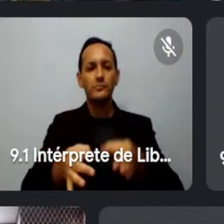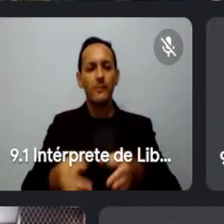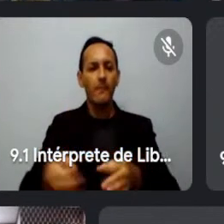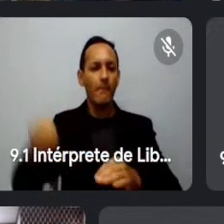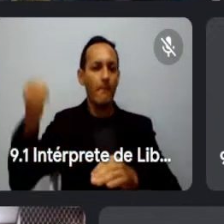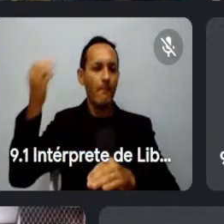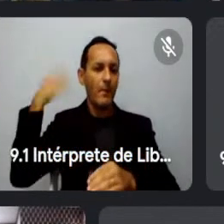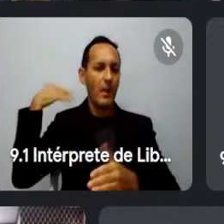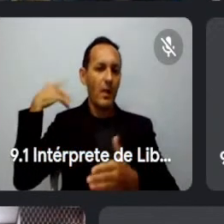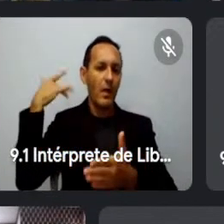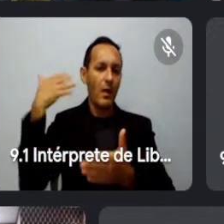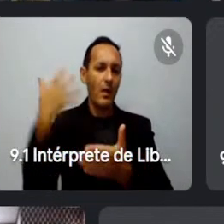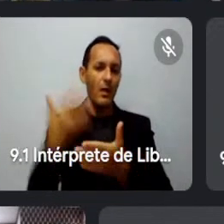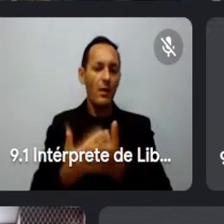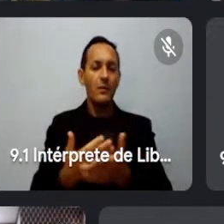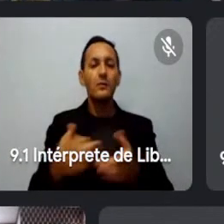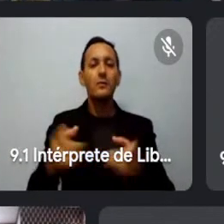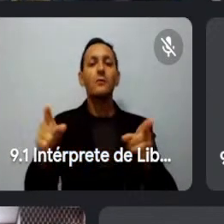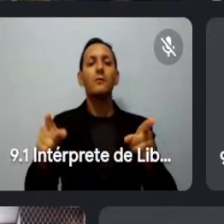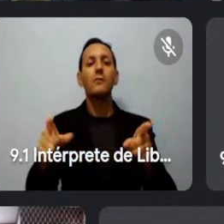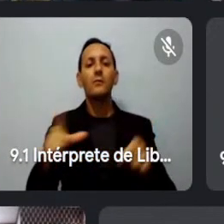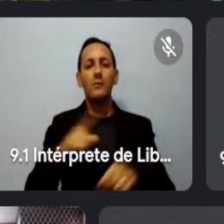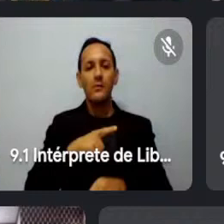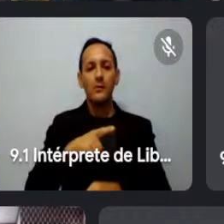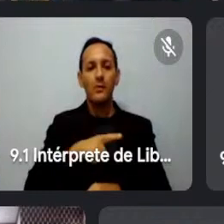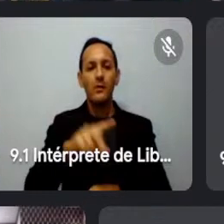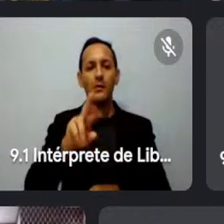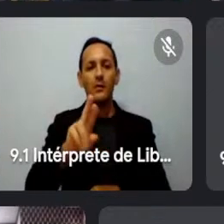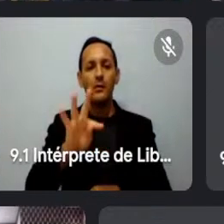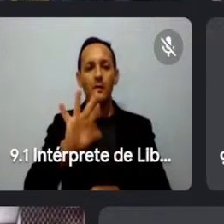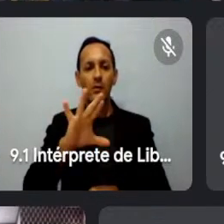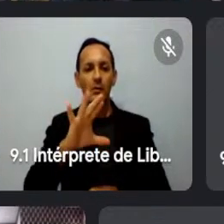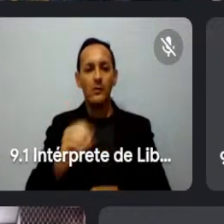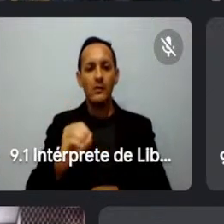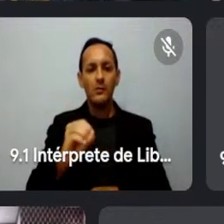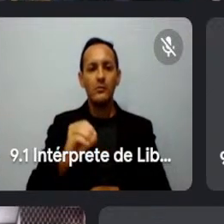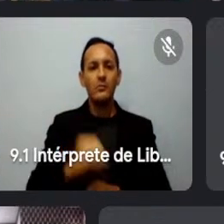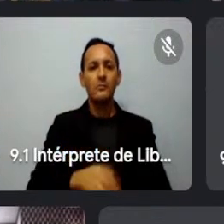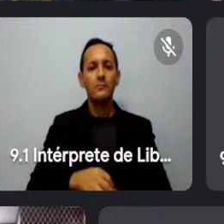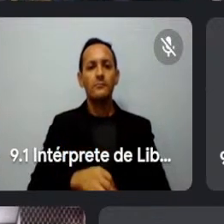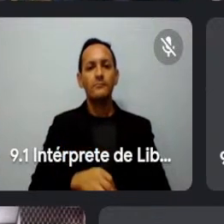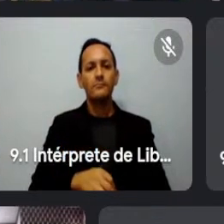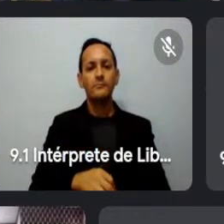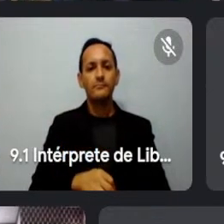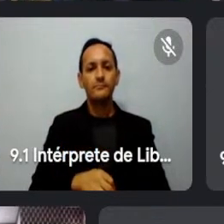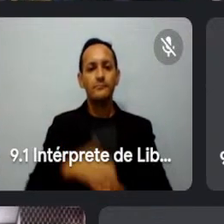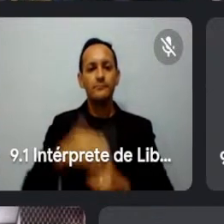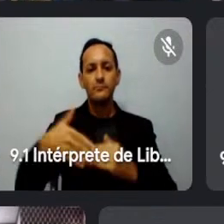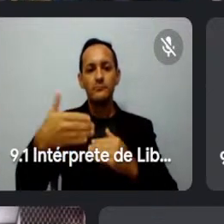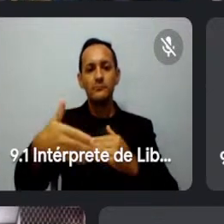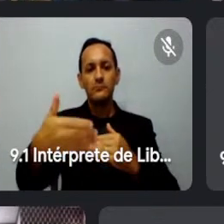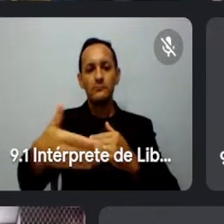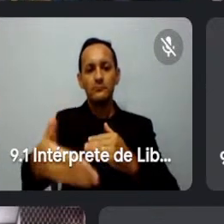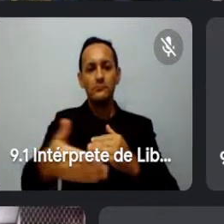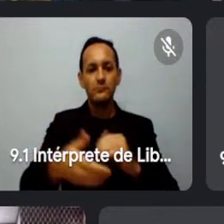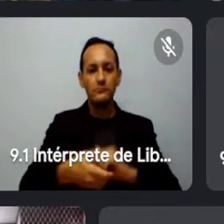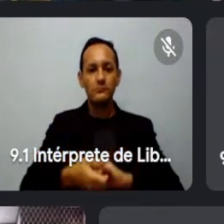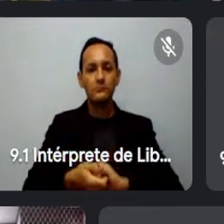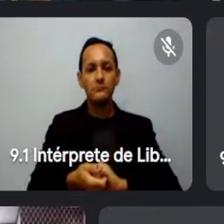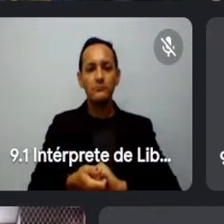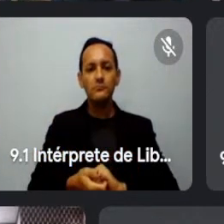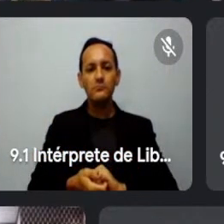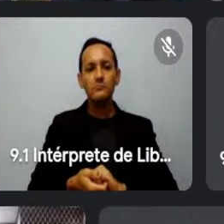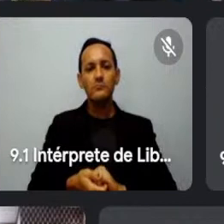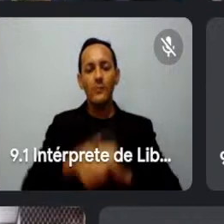época sentem inclusive rito para sua a sua tramitação tá